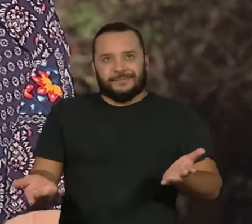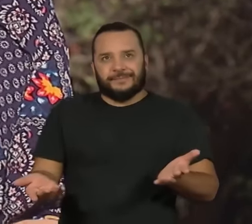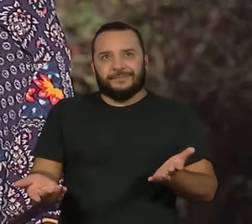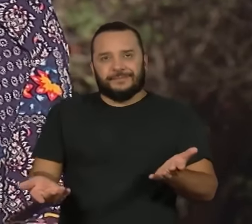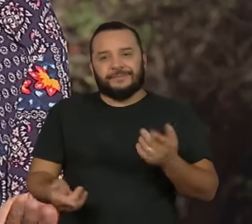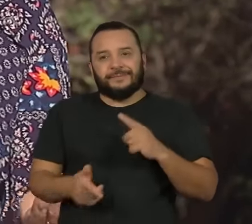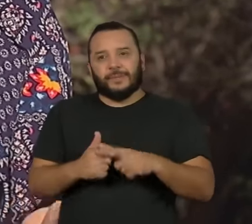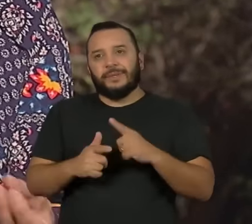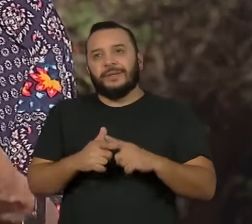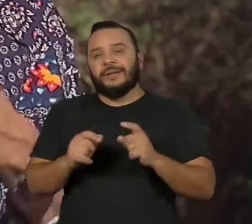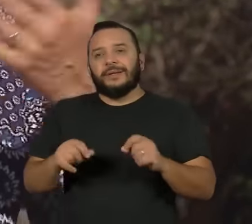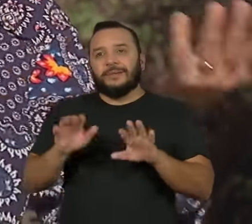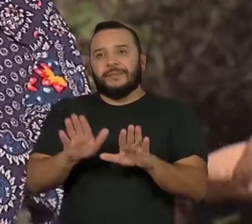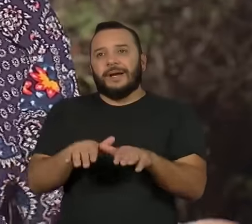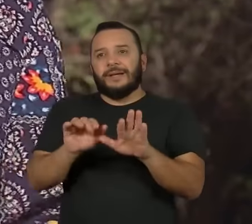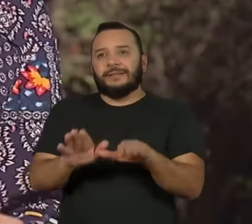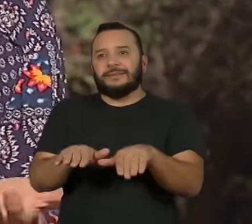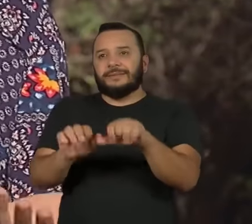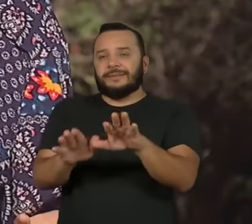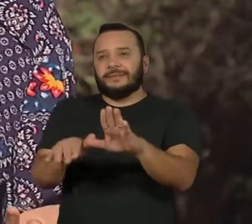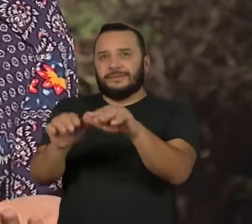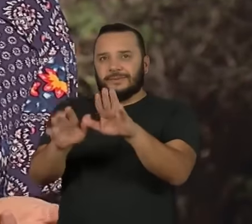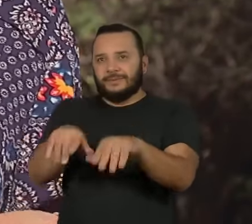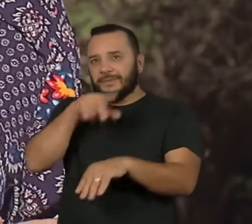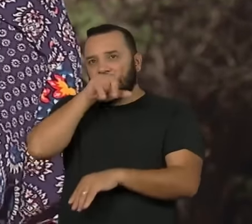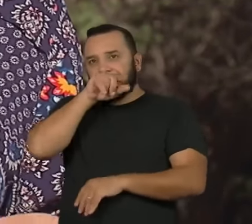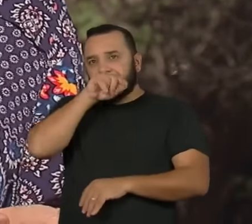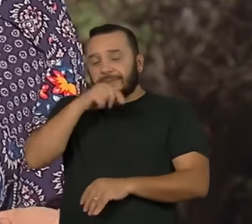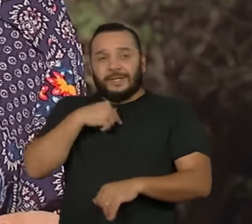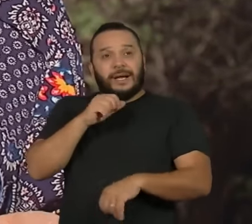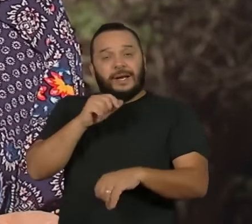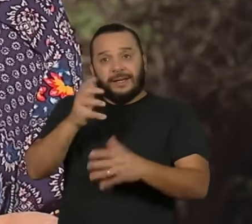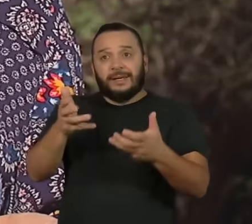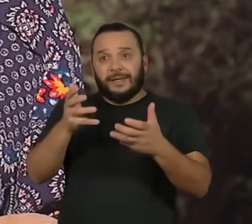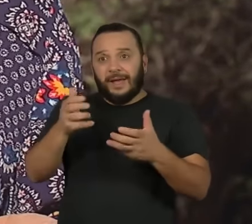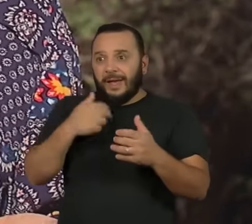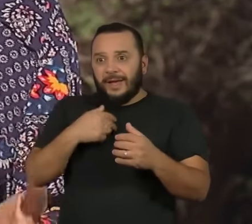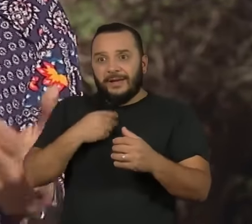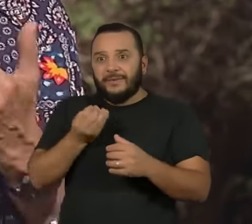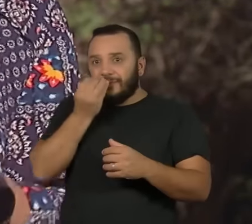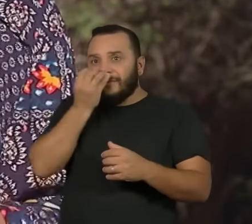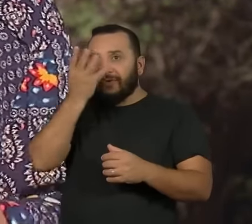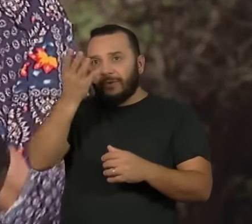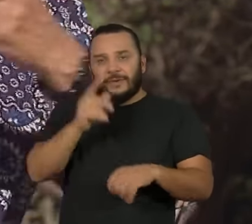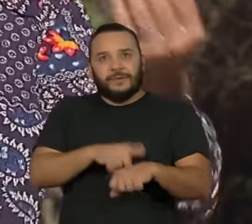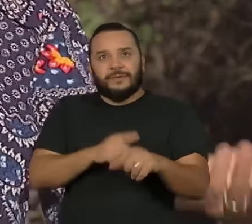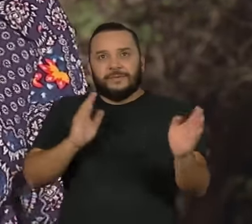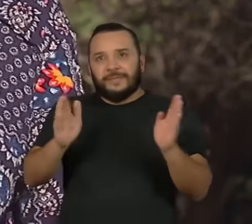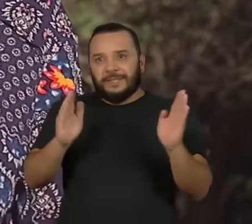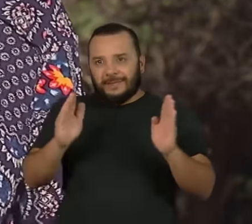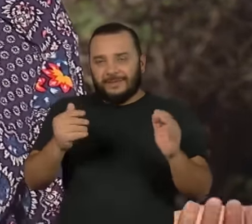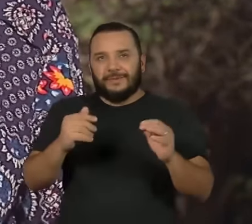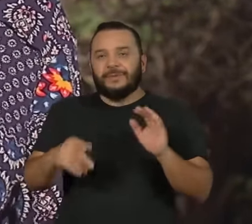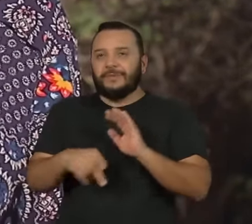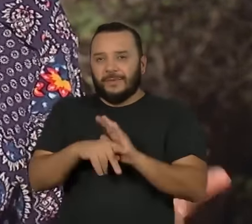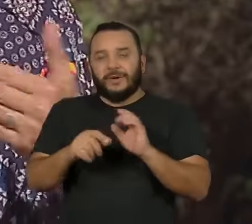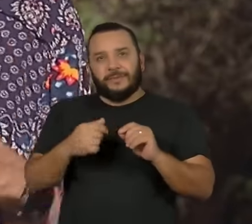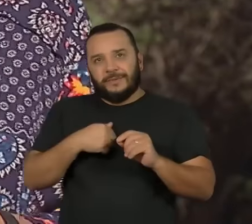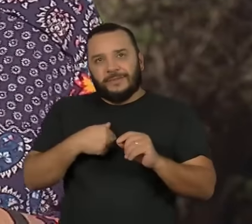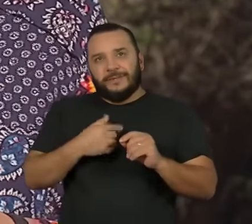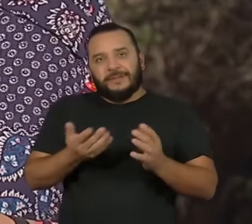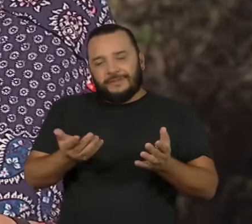os pássaros, a ave fauna, está contando com isso. E se florescer também?